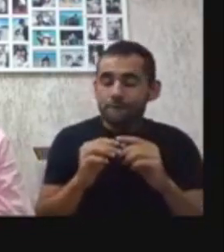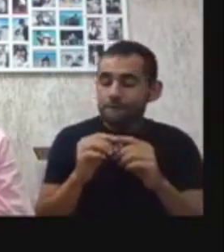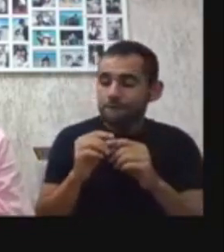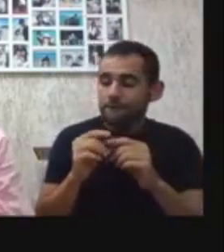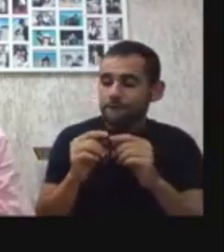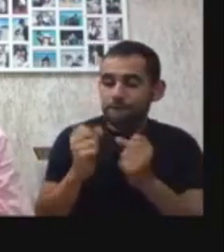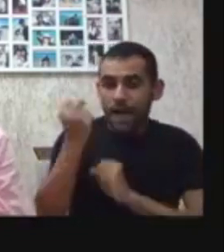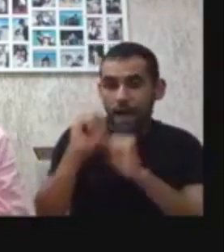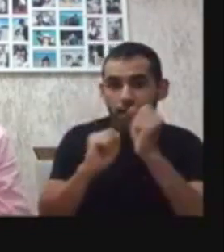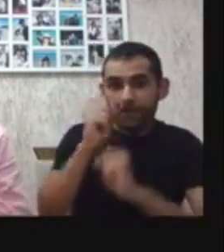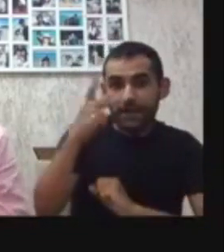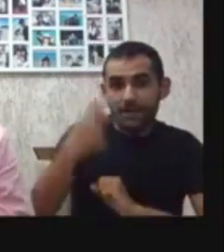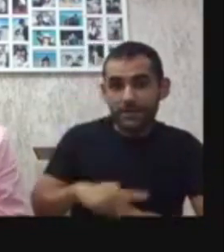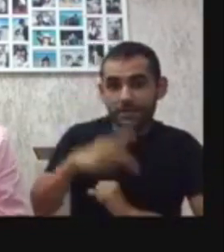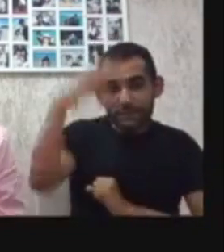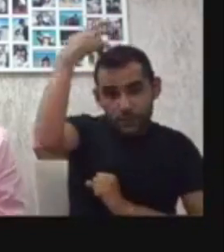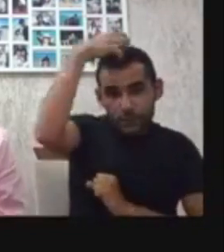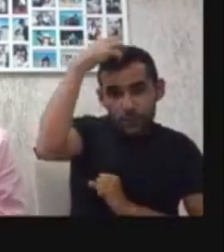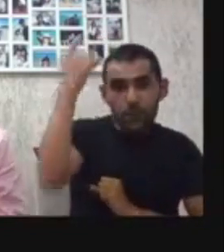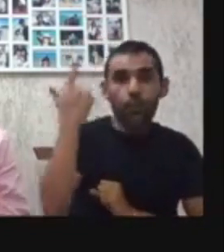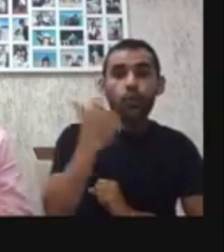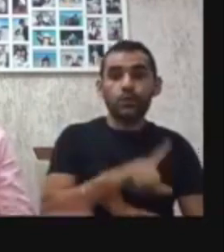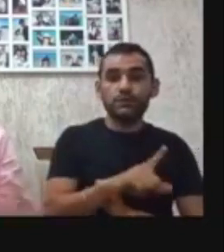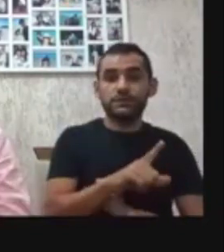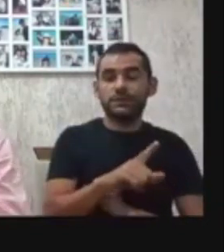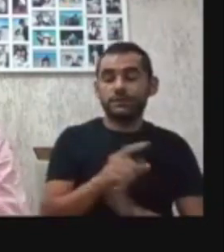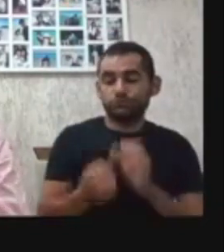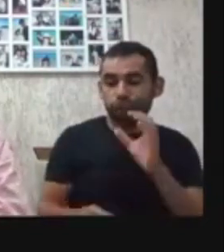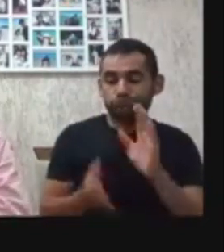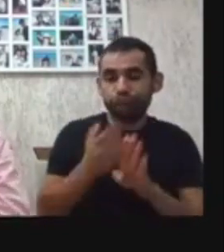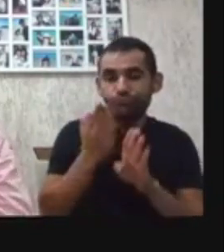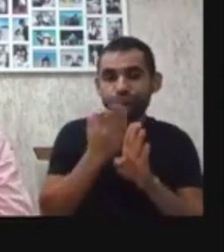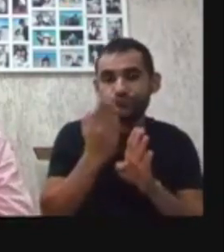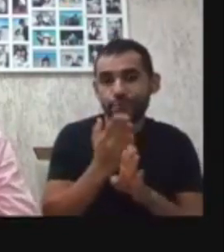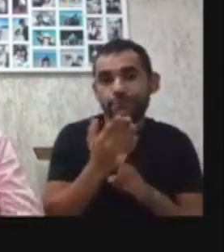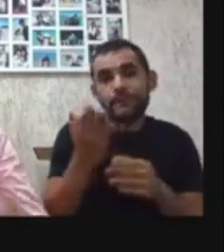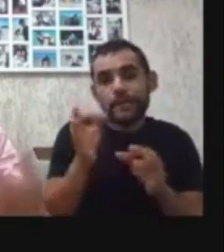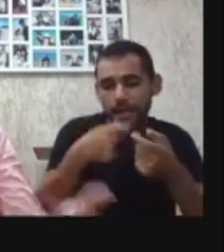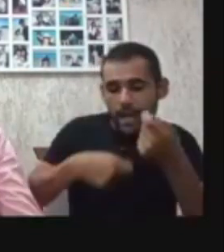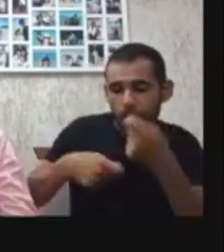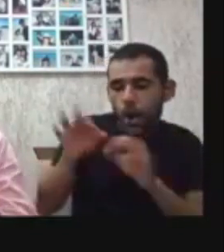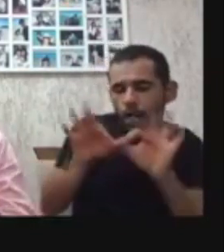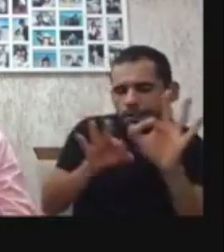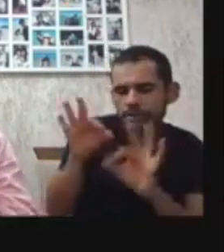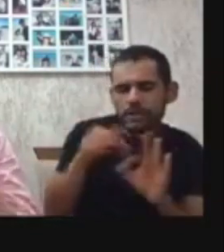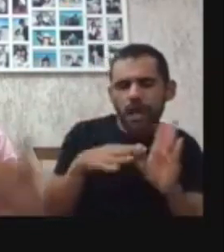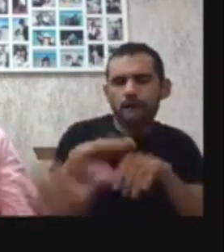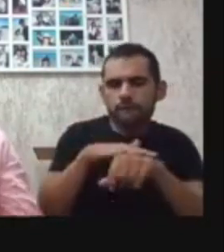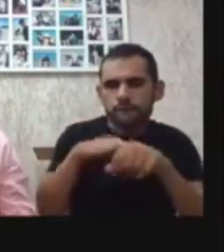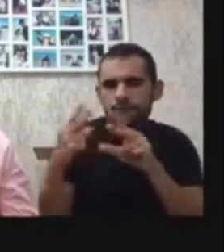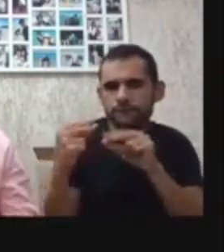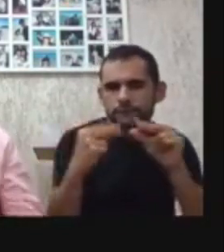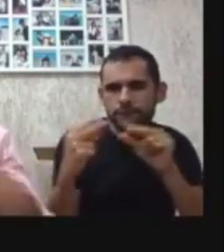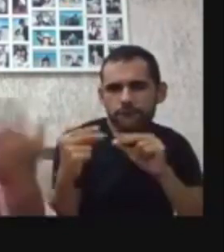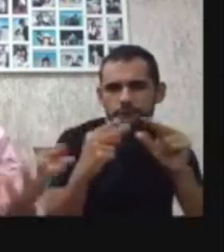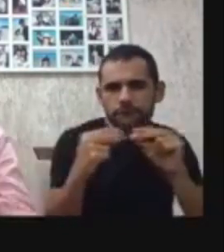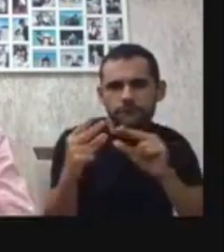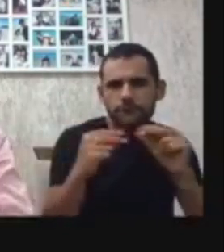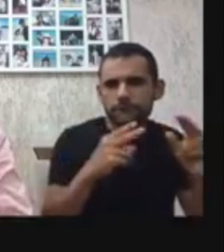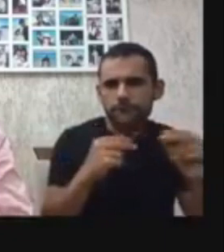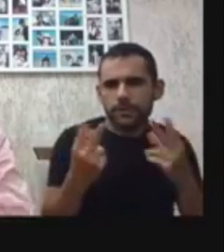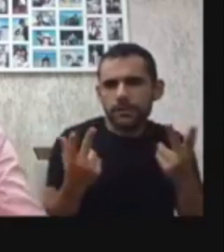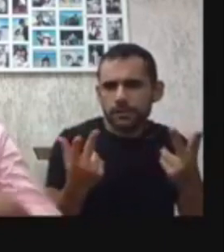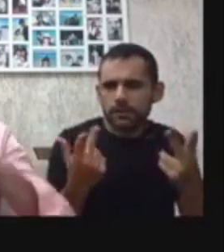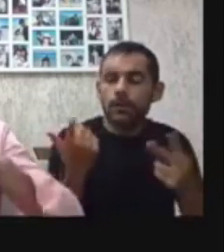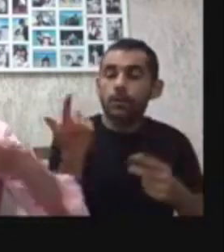mudando para outros locais da cidade, sendo construídos. Quem sabe a gente consegue negociar, conversar, comodar, alguma coisa